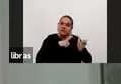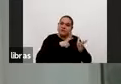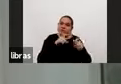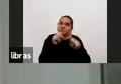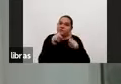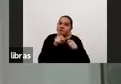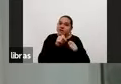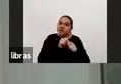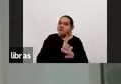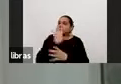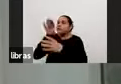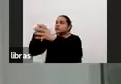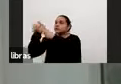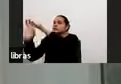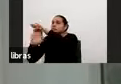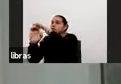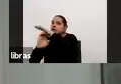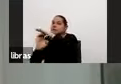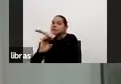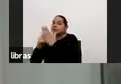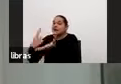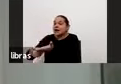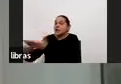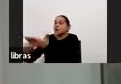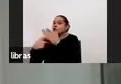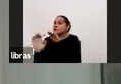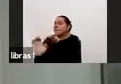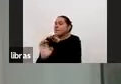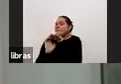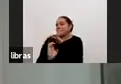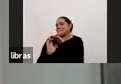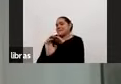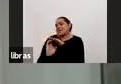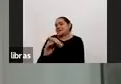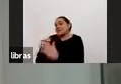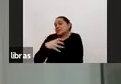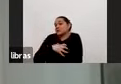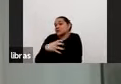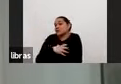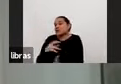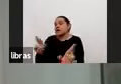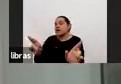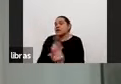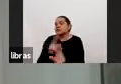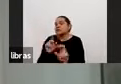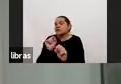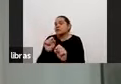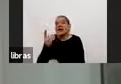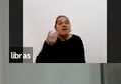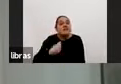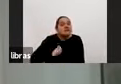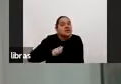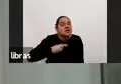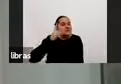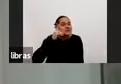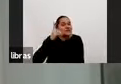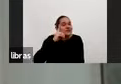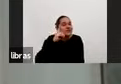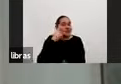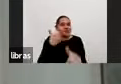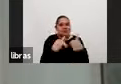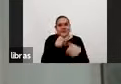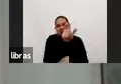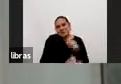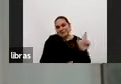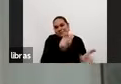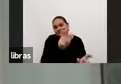empresa, né? Então, nós estamos falando de acordos com as empresas, de alguma forma ali relacionando ali a vida cotidiana daquele trabalhador em especial, até